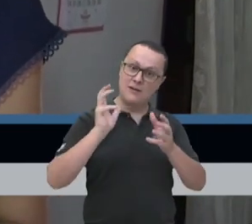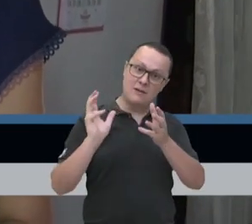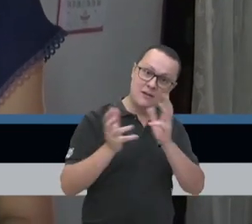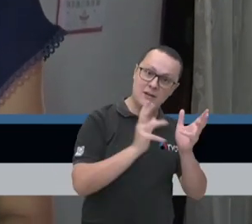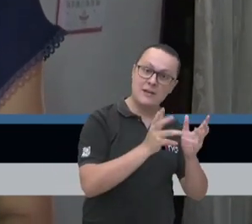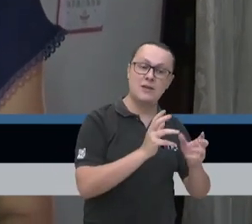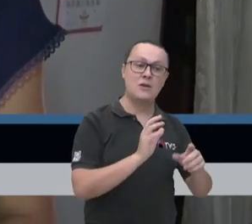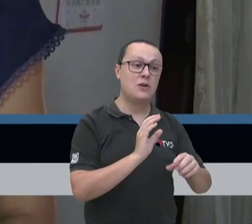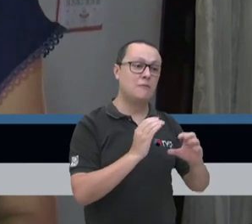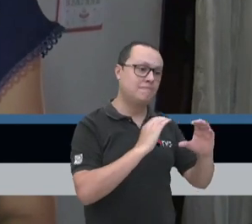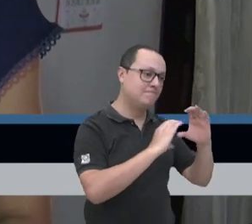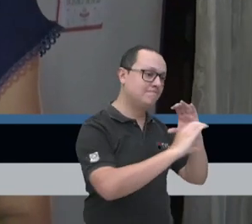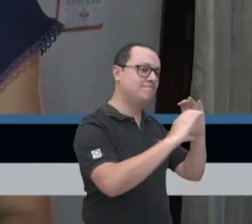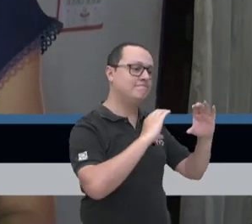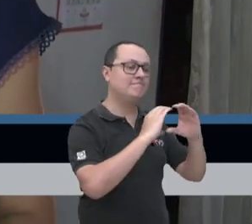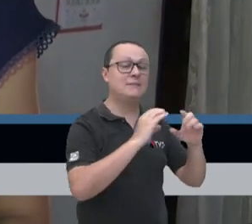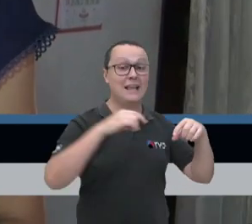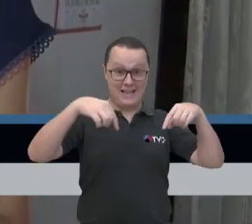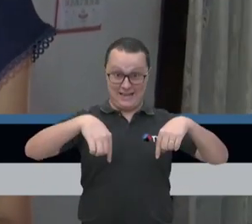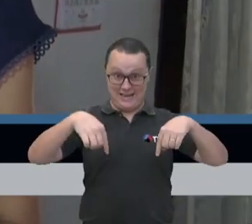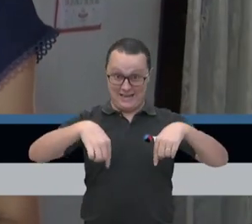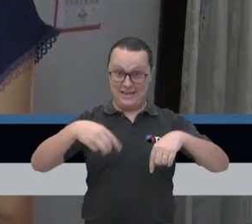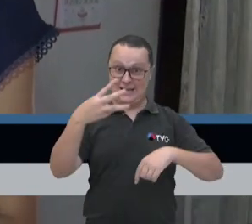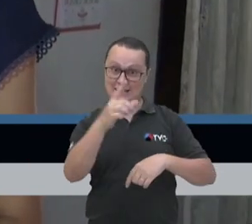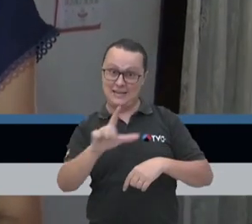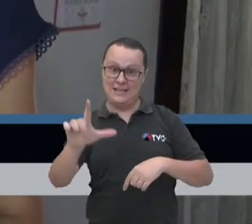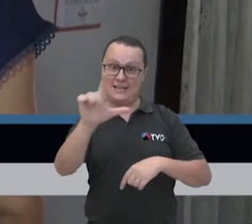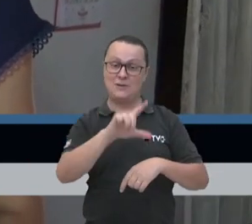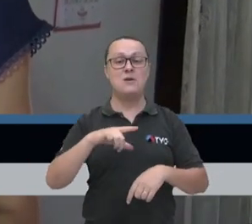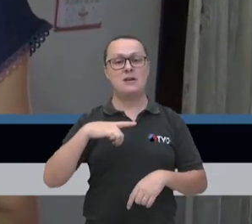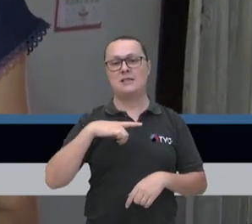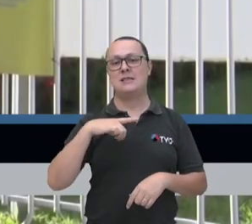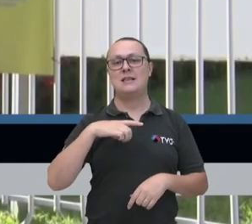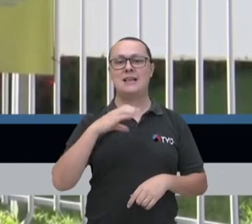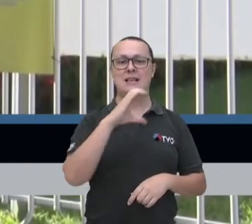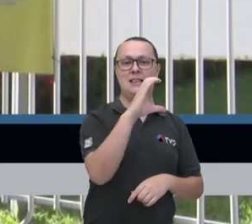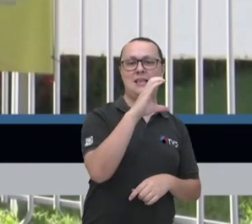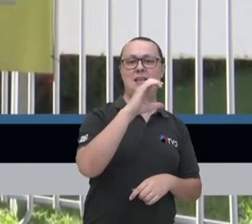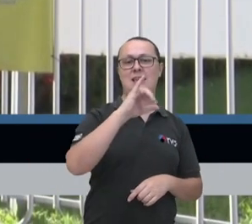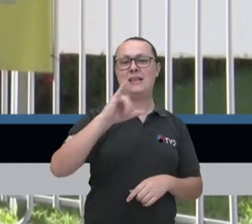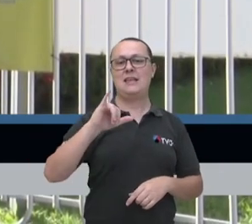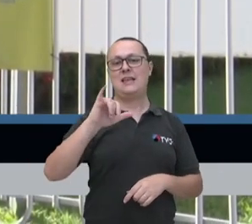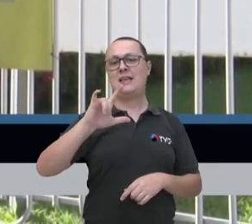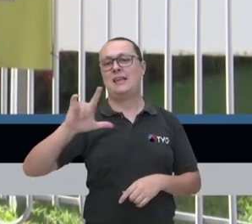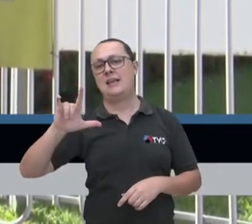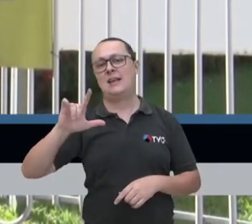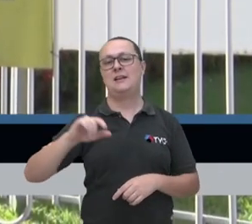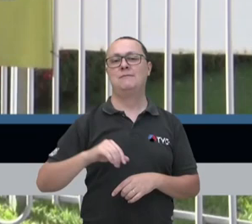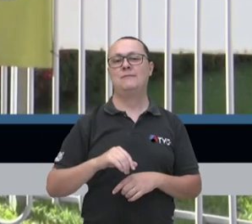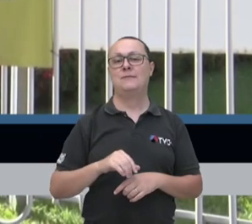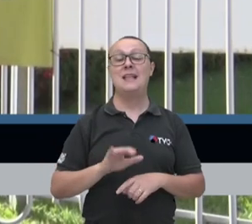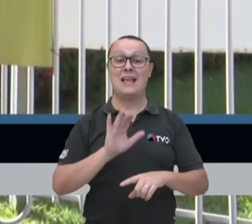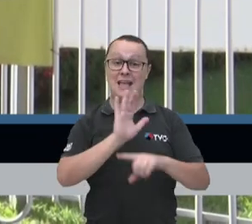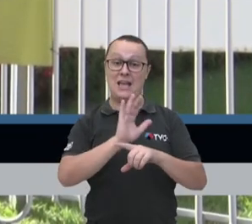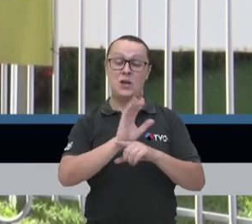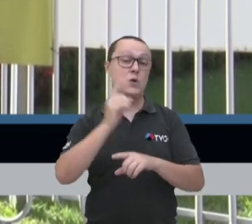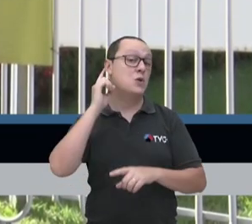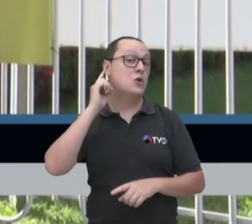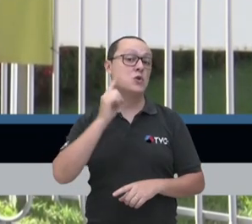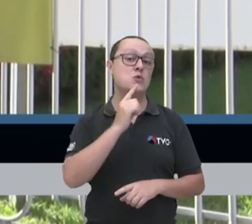temos a Central de Interpretação de Libras, que ajuda na acessibilidade dos surdos. Essa central atende hoje 65